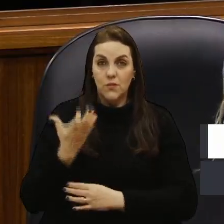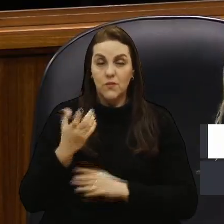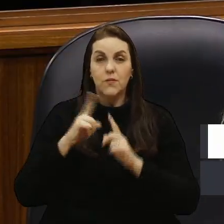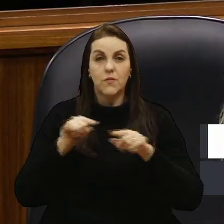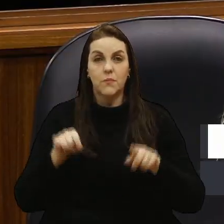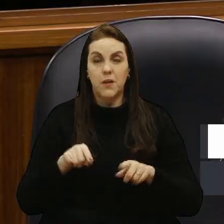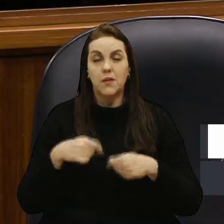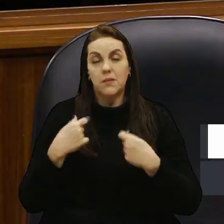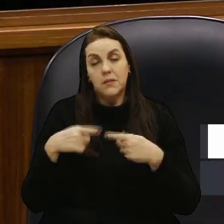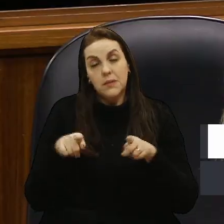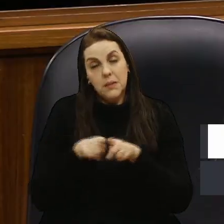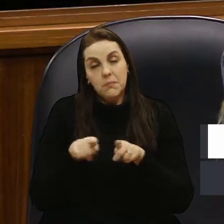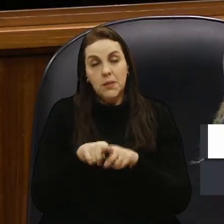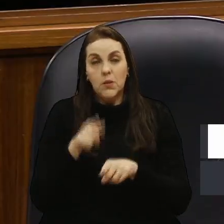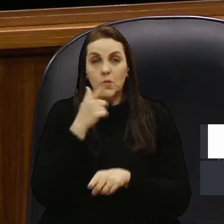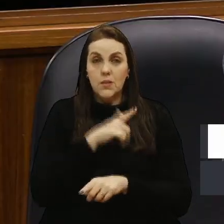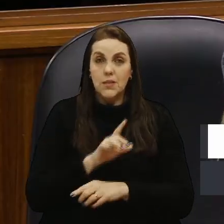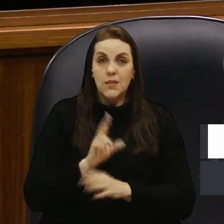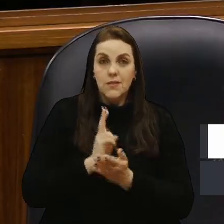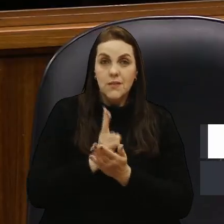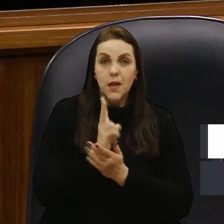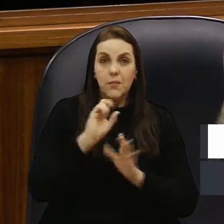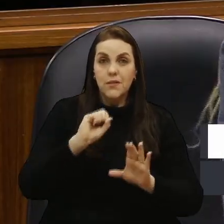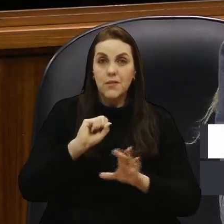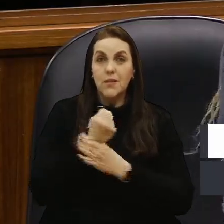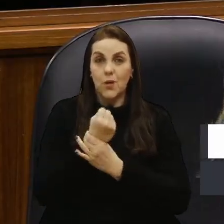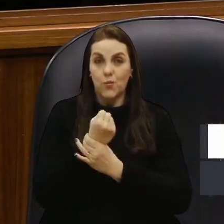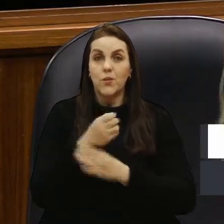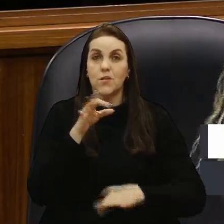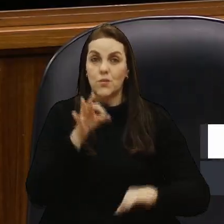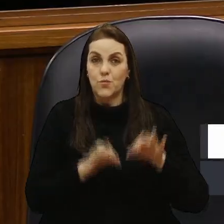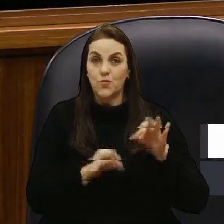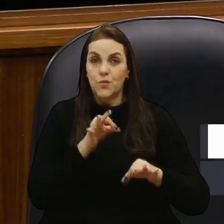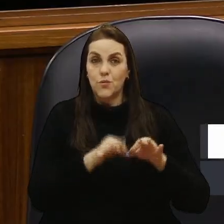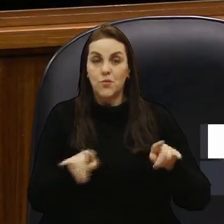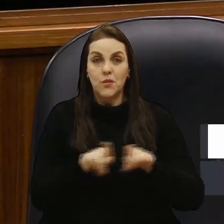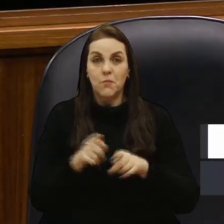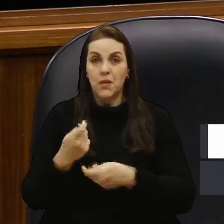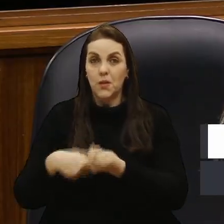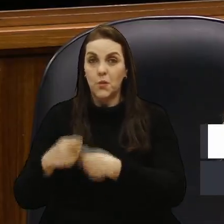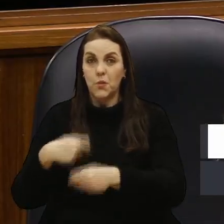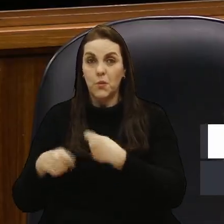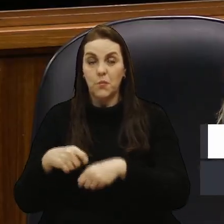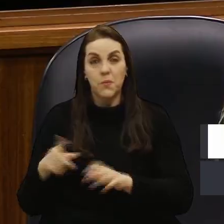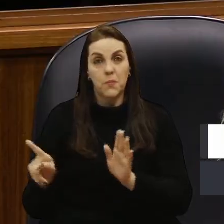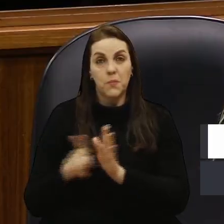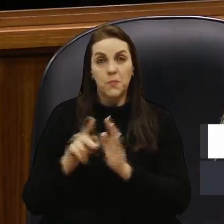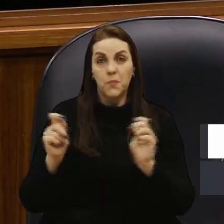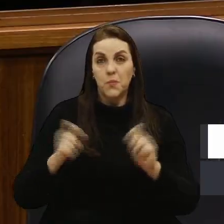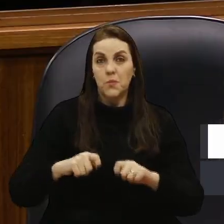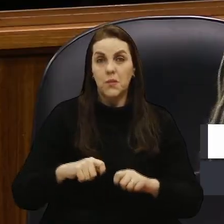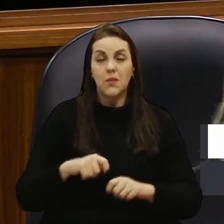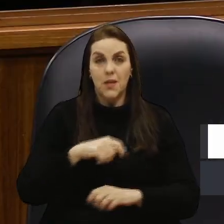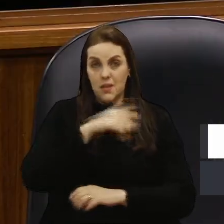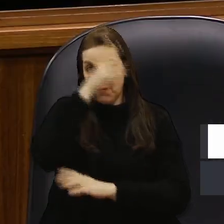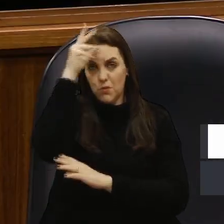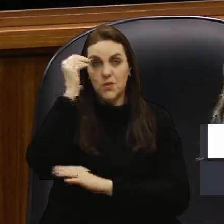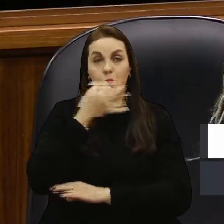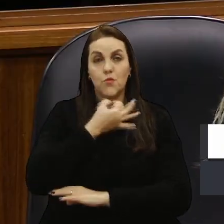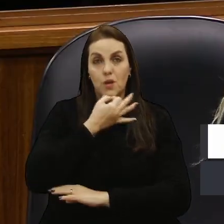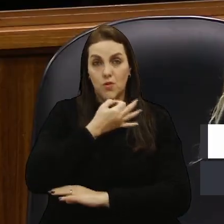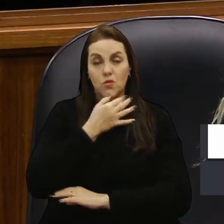para que a gente também consiga ter sempre segurança jurídica e econômica de que o município de Caxias do Sul vai